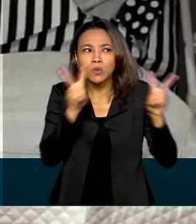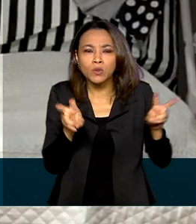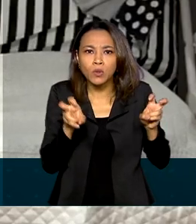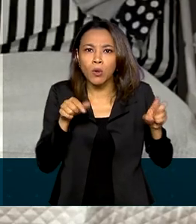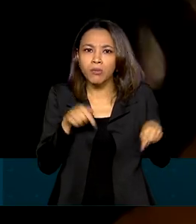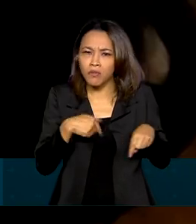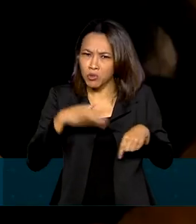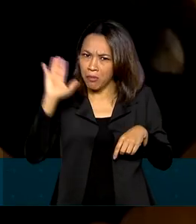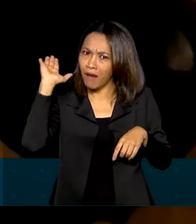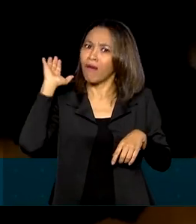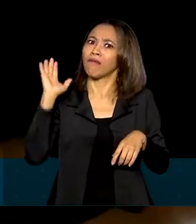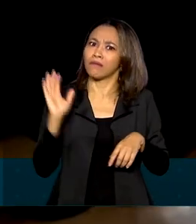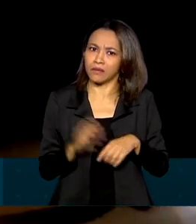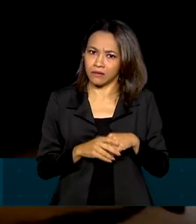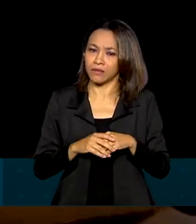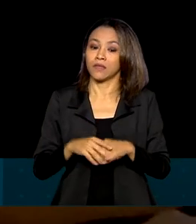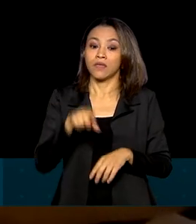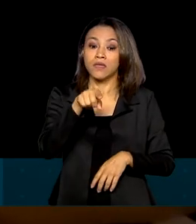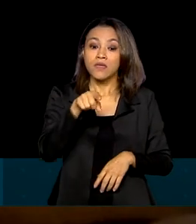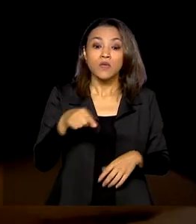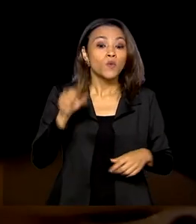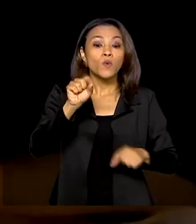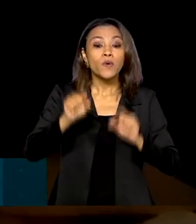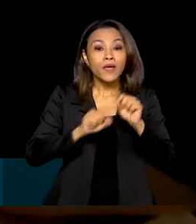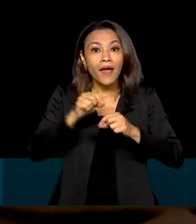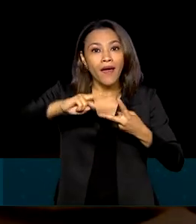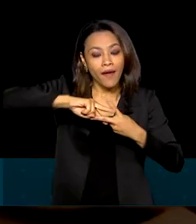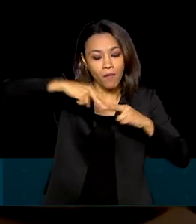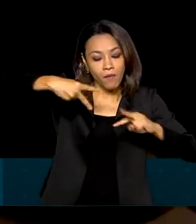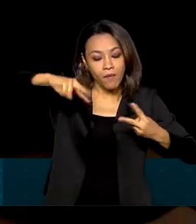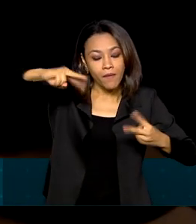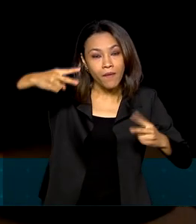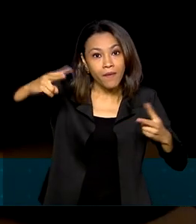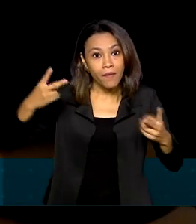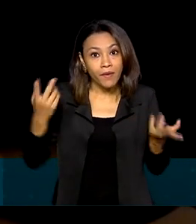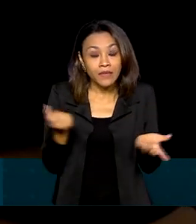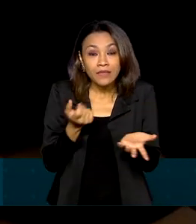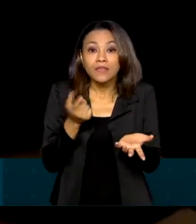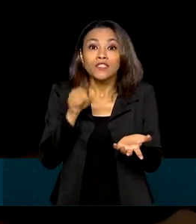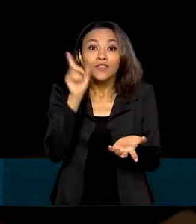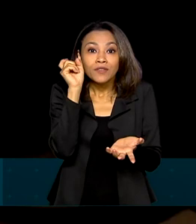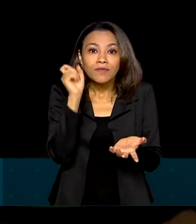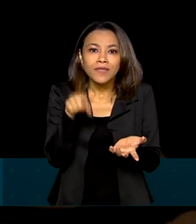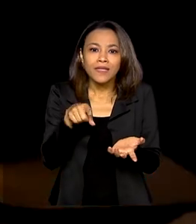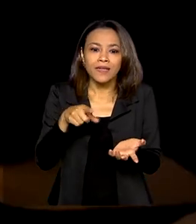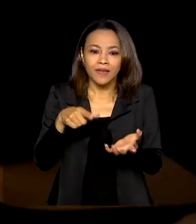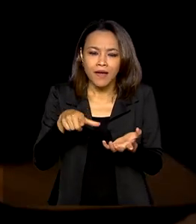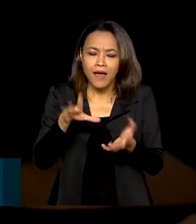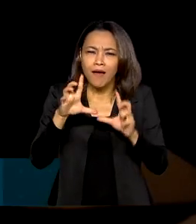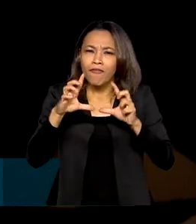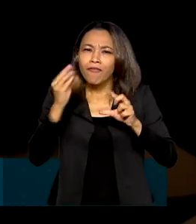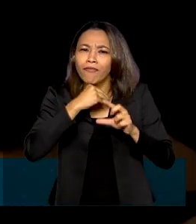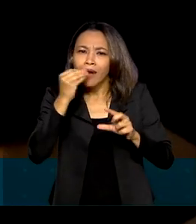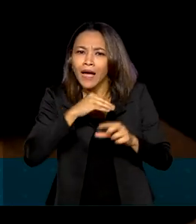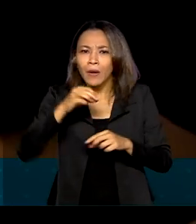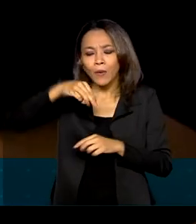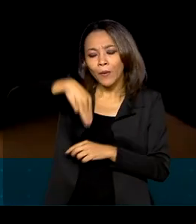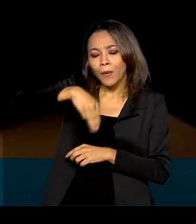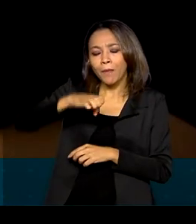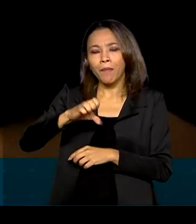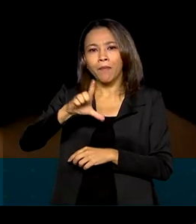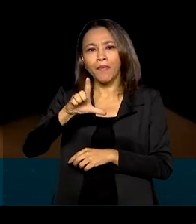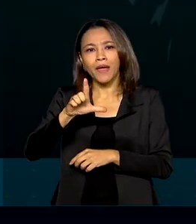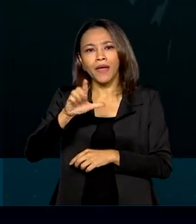muito mais do que isso. O albinismo é uma condição genética rara que leva à deficiência na produção de melanina. Quem tem a pele com